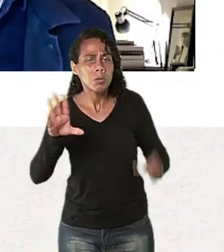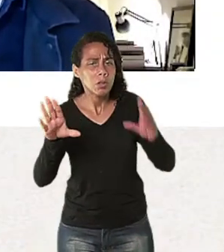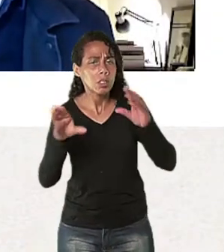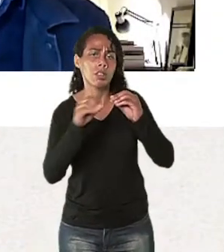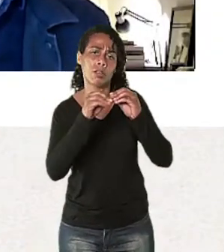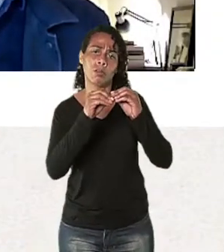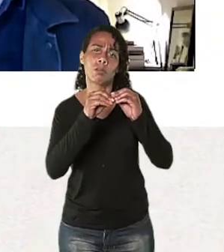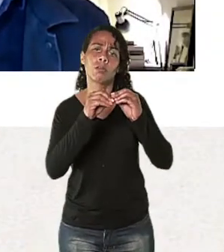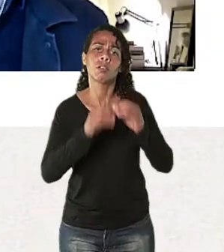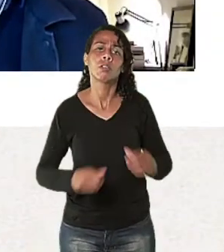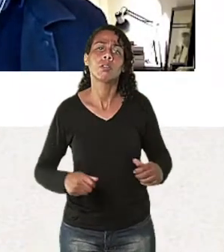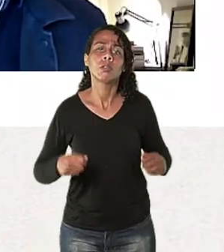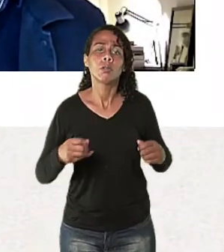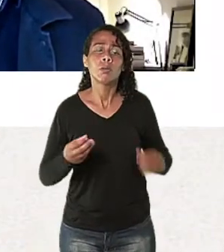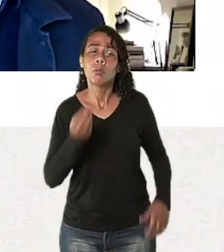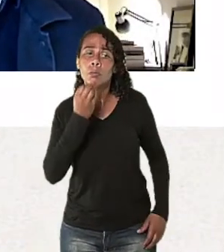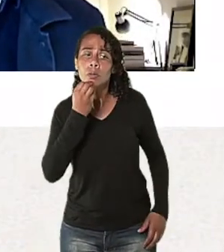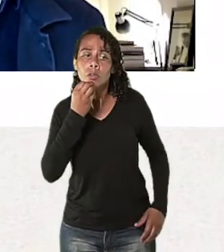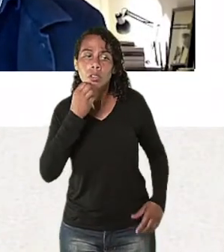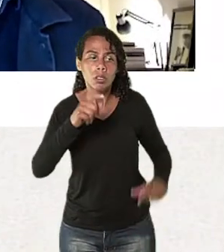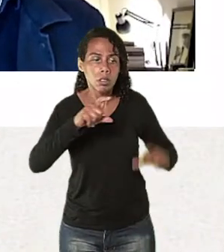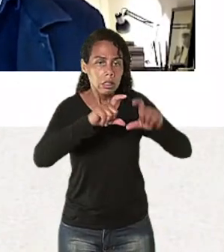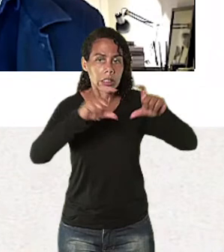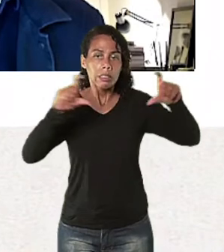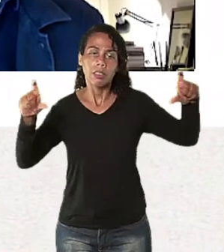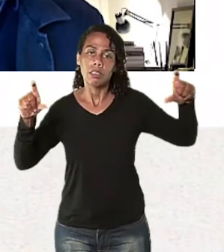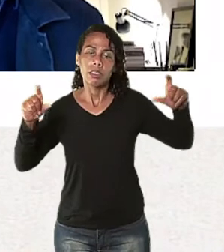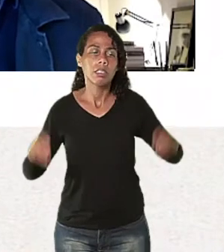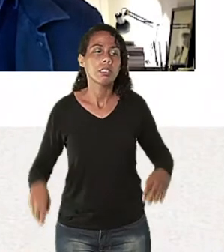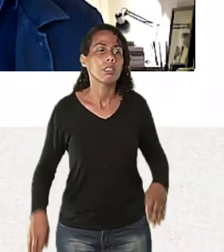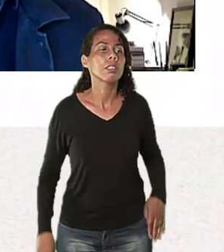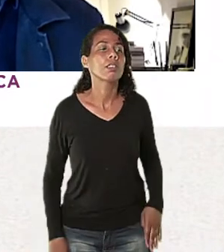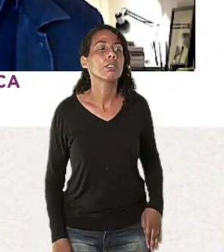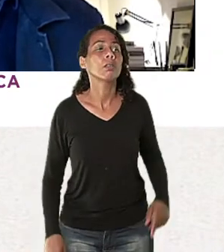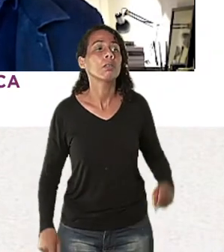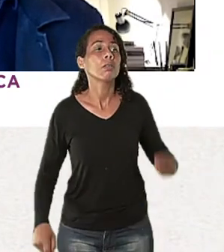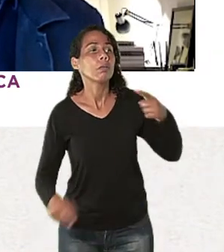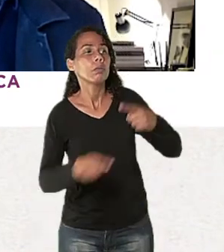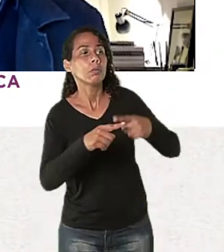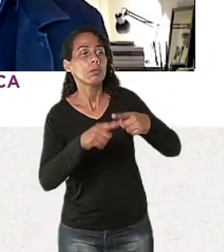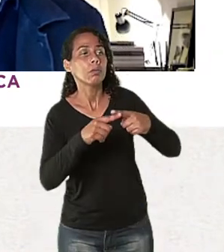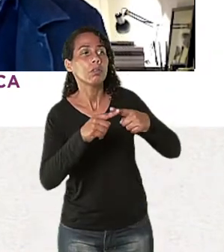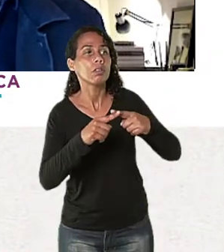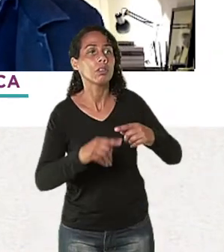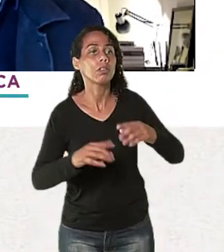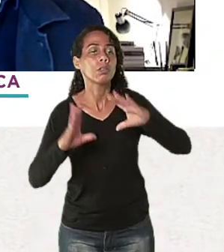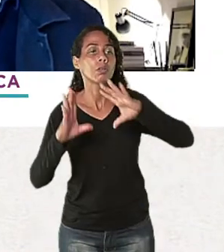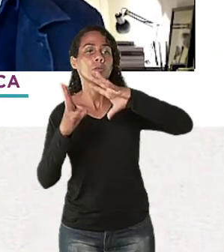As pessoas não sabem falar João, né? No mundo. João? Fala João? Ela